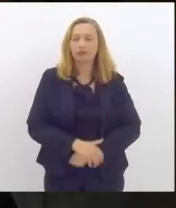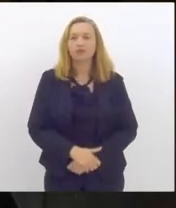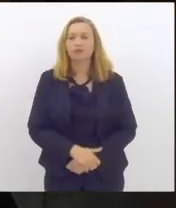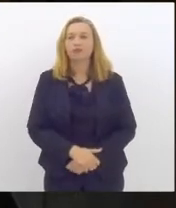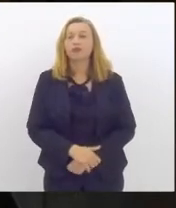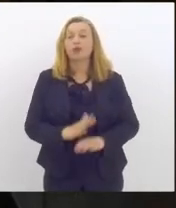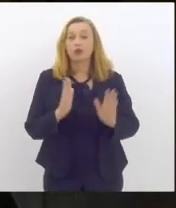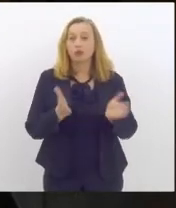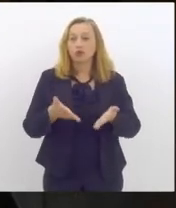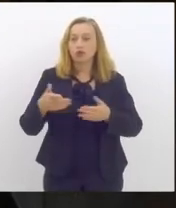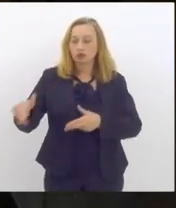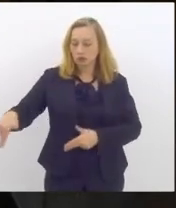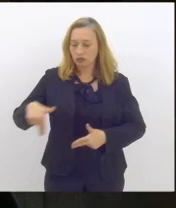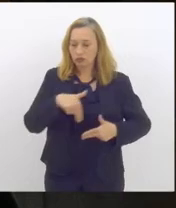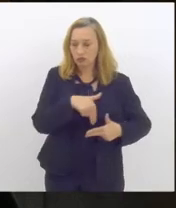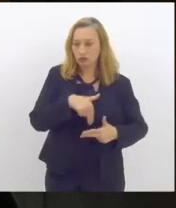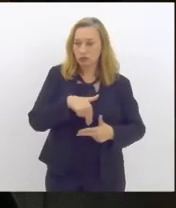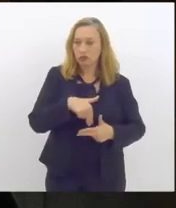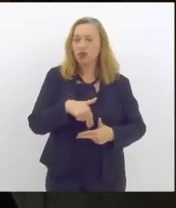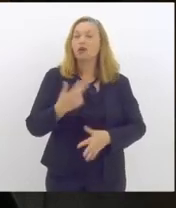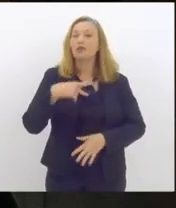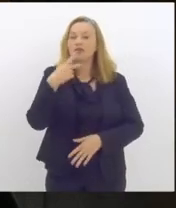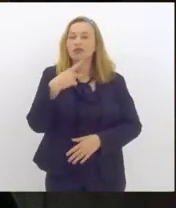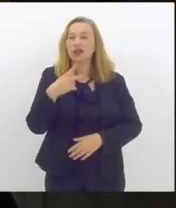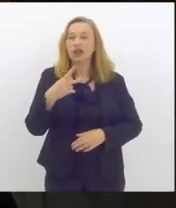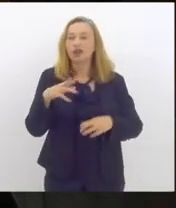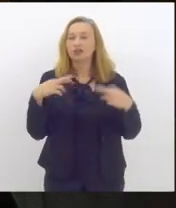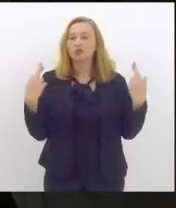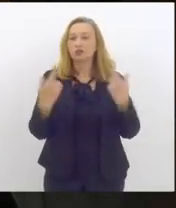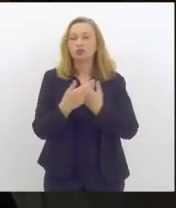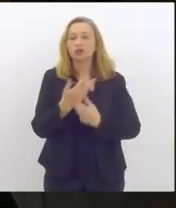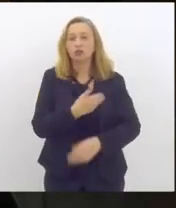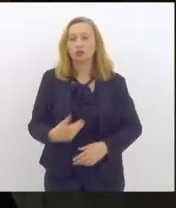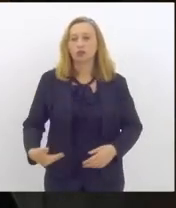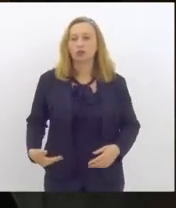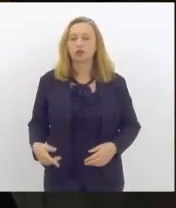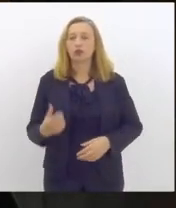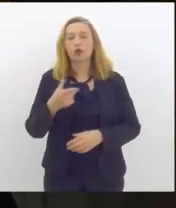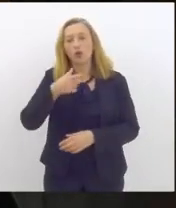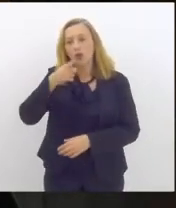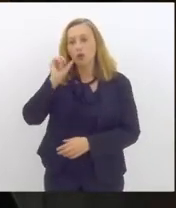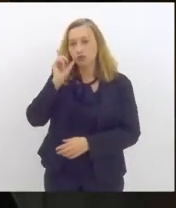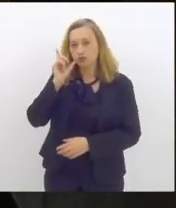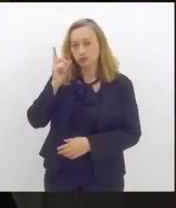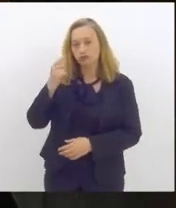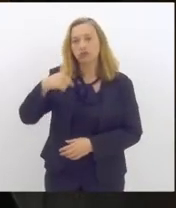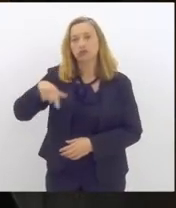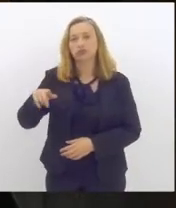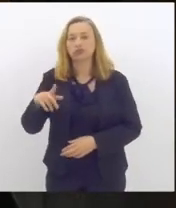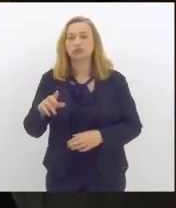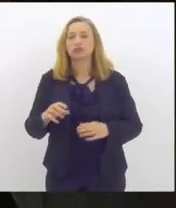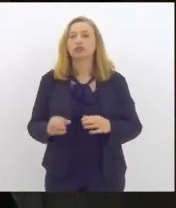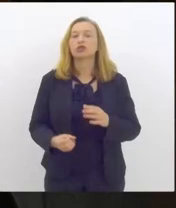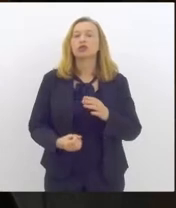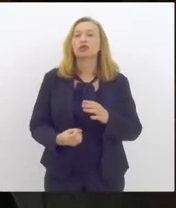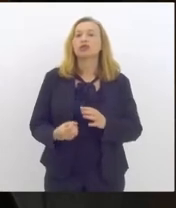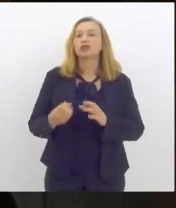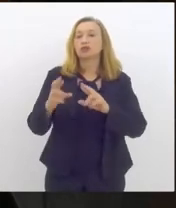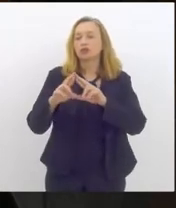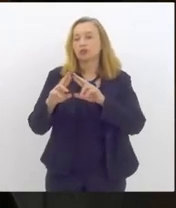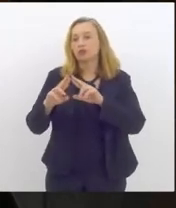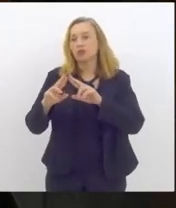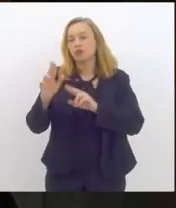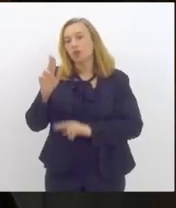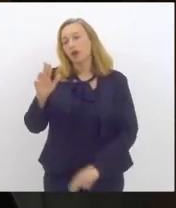hoje eu fui na Tribuna para falar sobre a audiência pública que eu participei ontem realizada na UFRJ